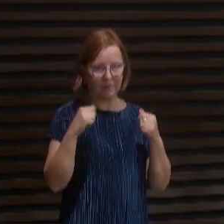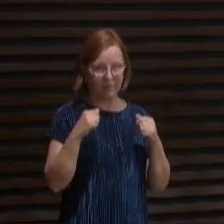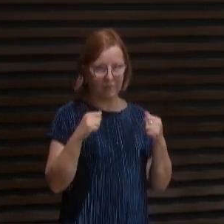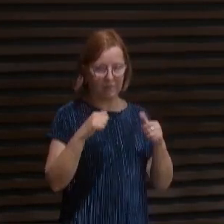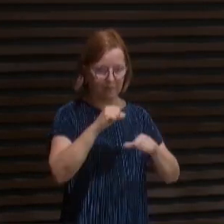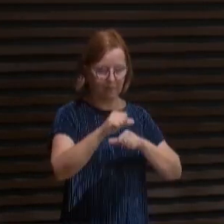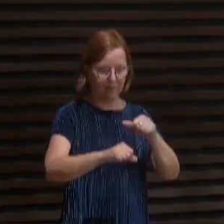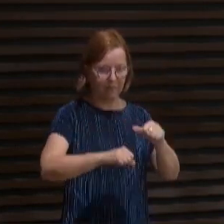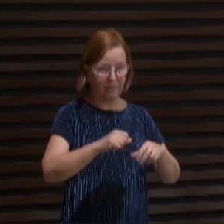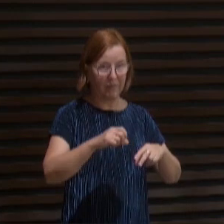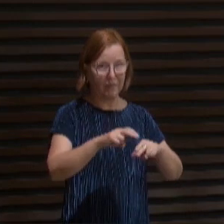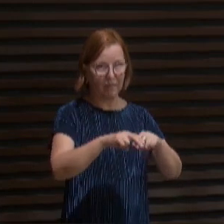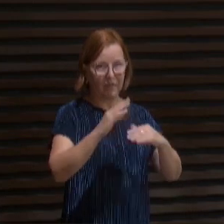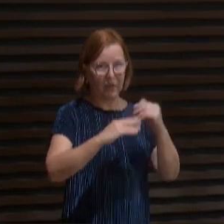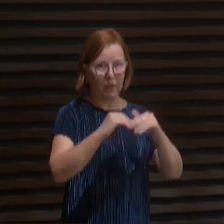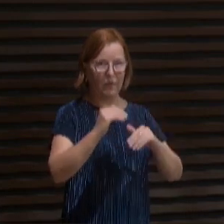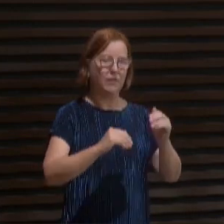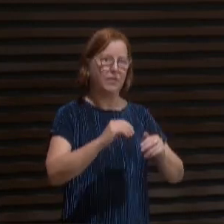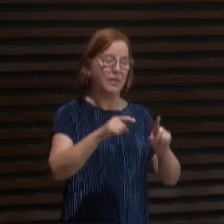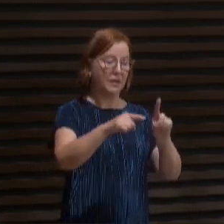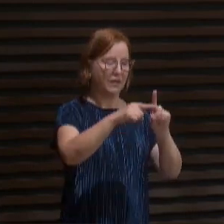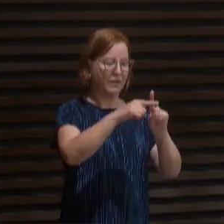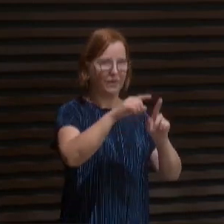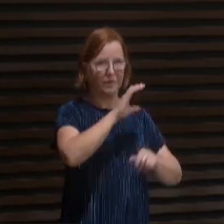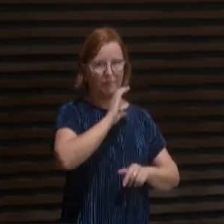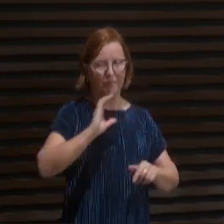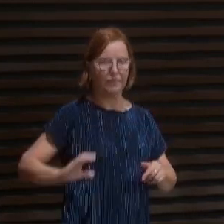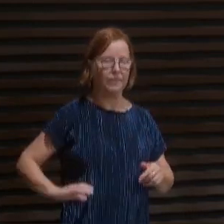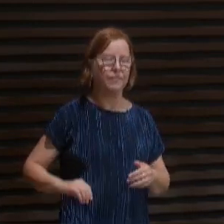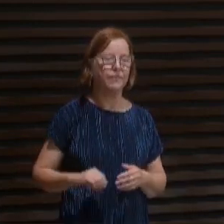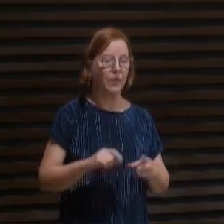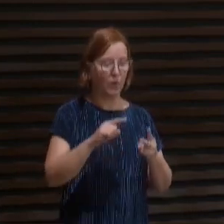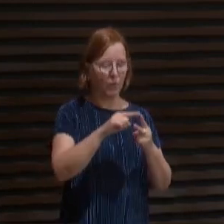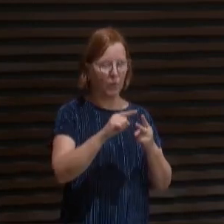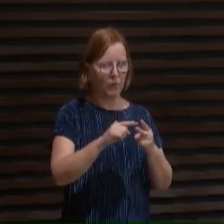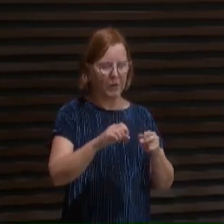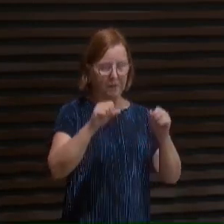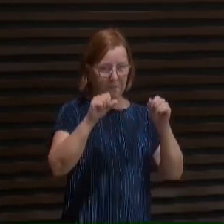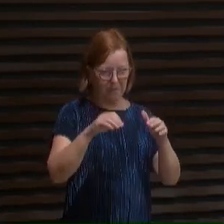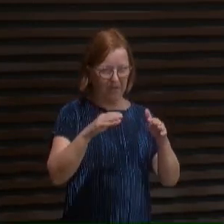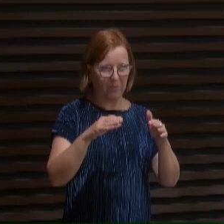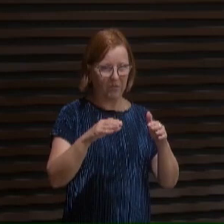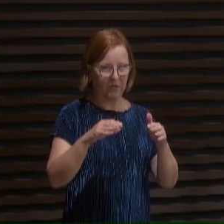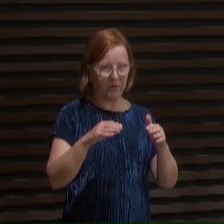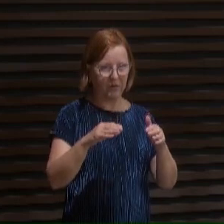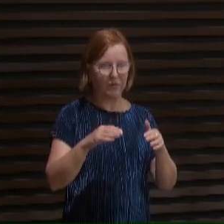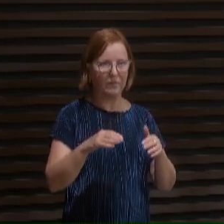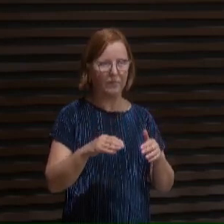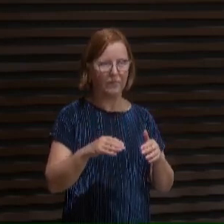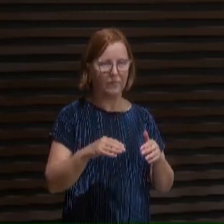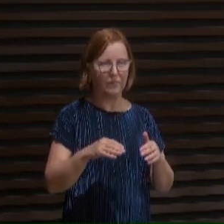tratadas pela obra da cruz de Cristo. Os magos resistiram apenas os sinais